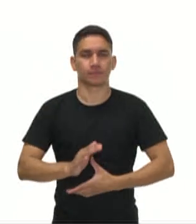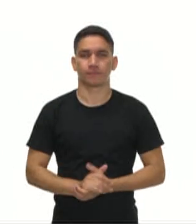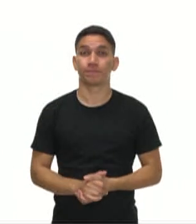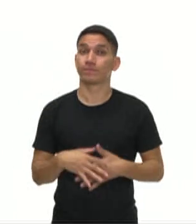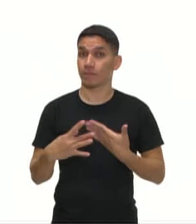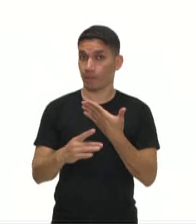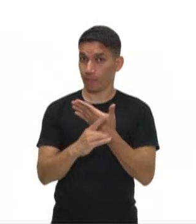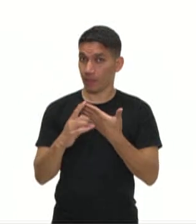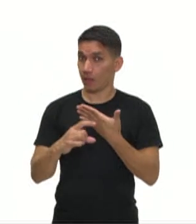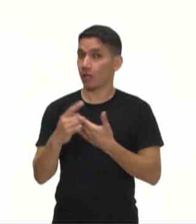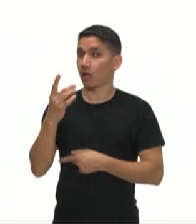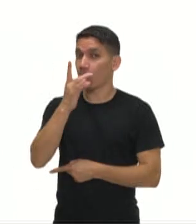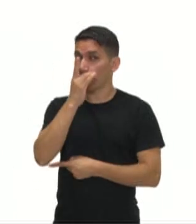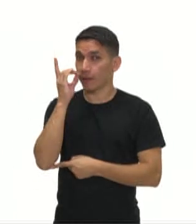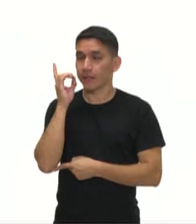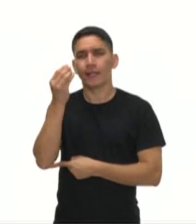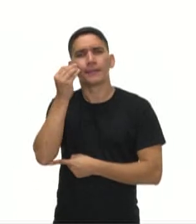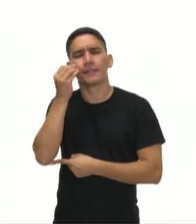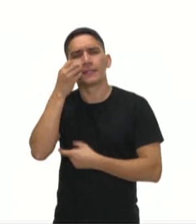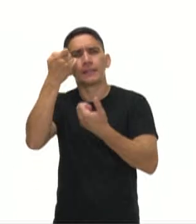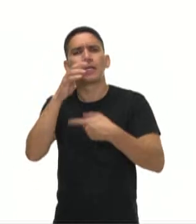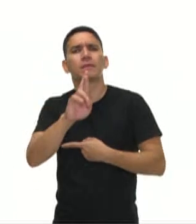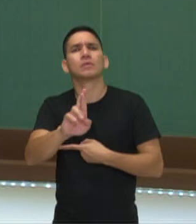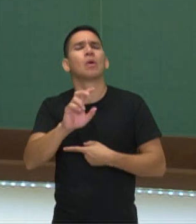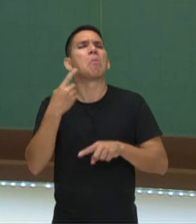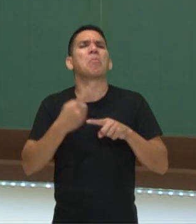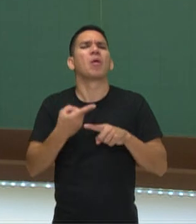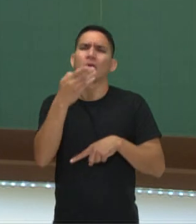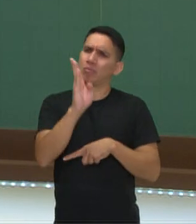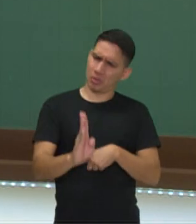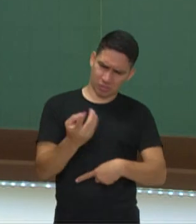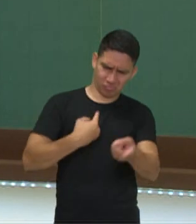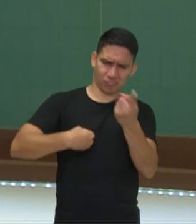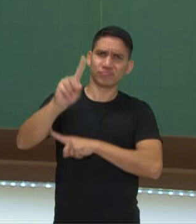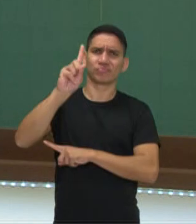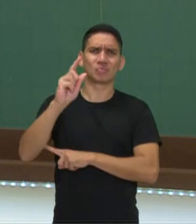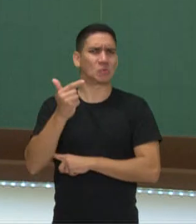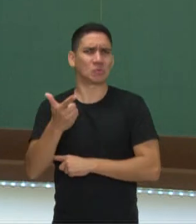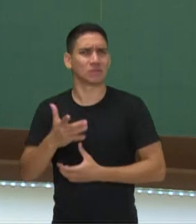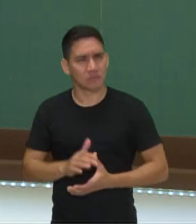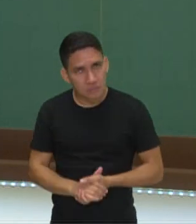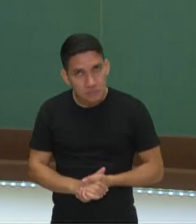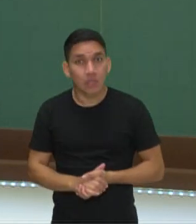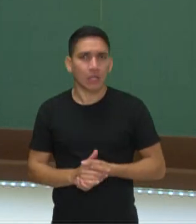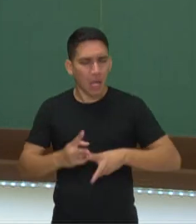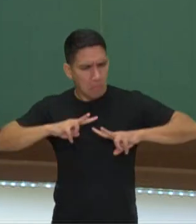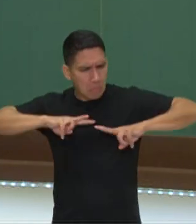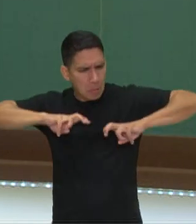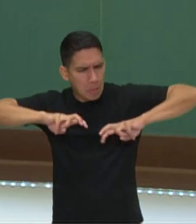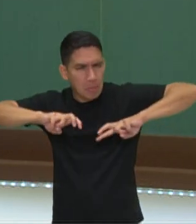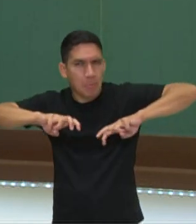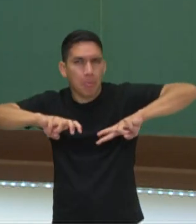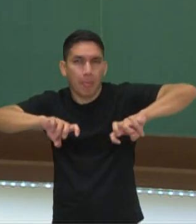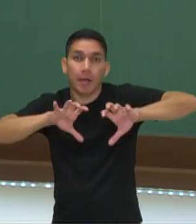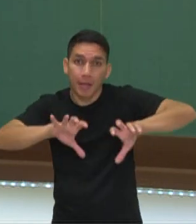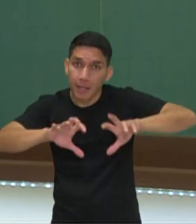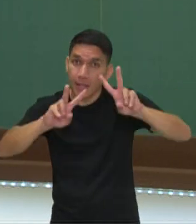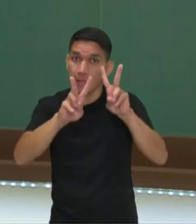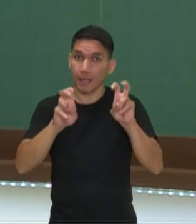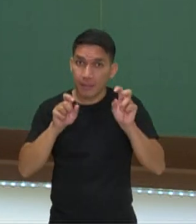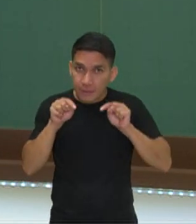Darcy Ribeiro buscava responder a pergunta: por que o Brasil não deu certo? E debruçou-se, então, sobre esse tema,